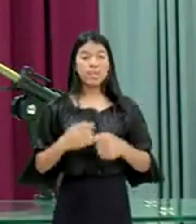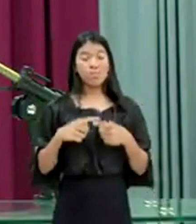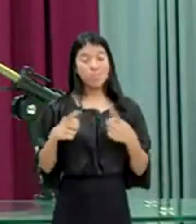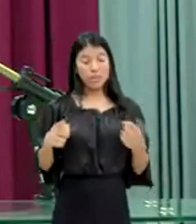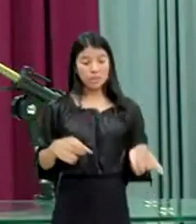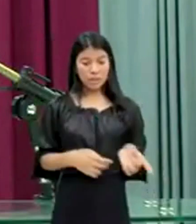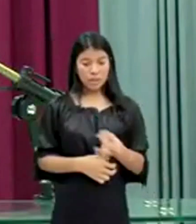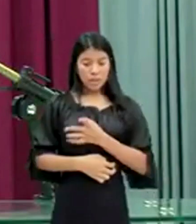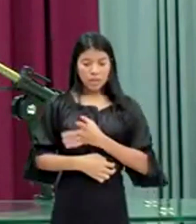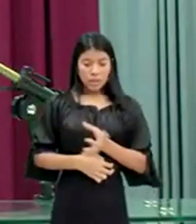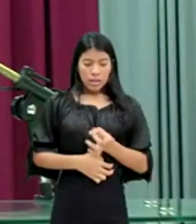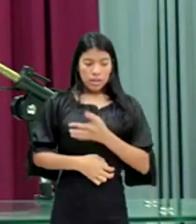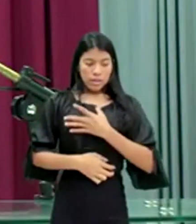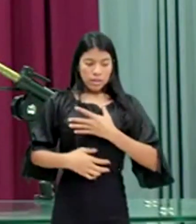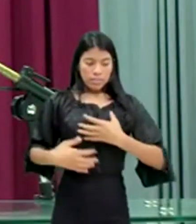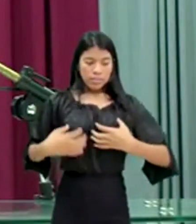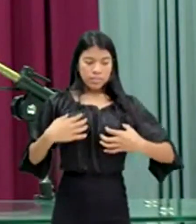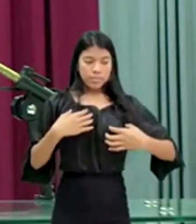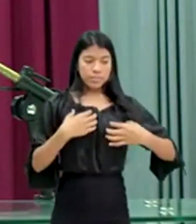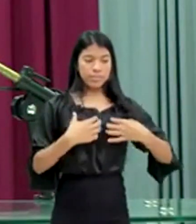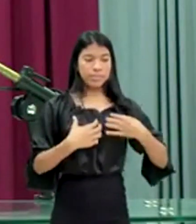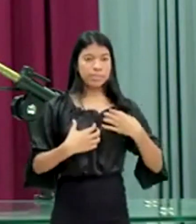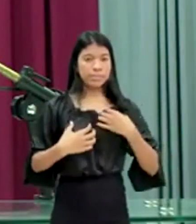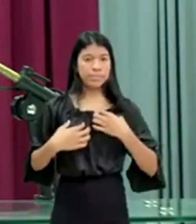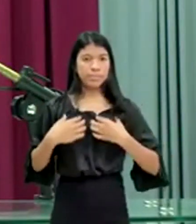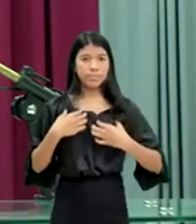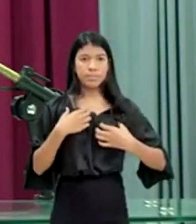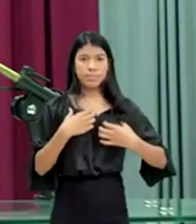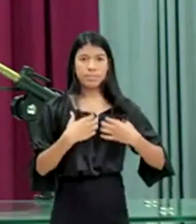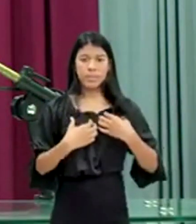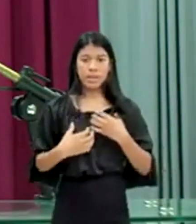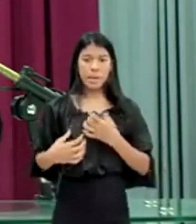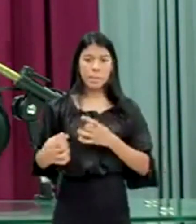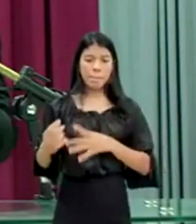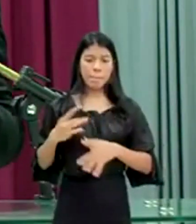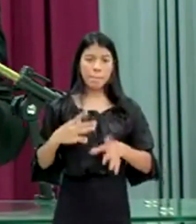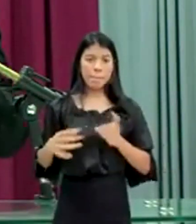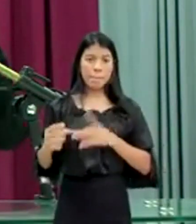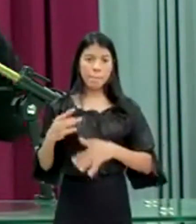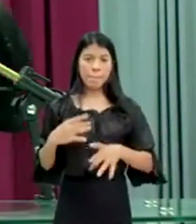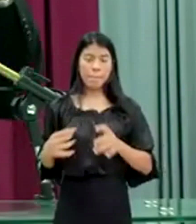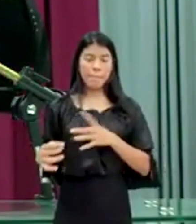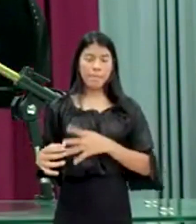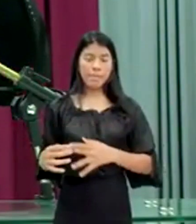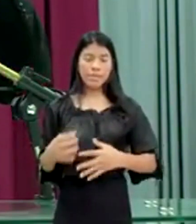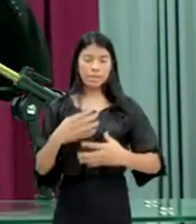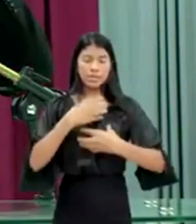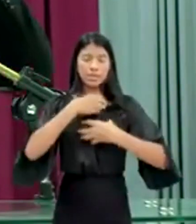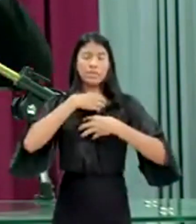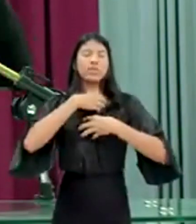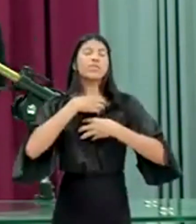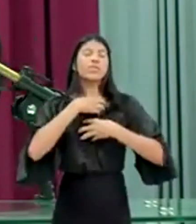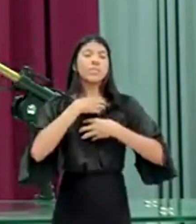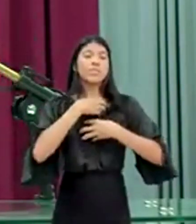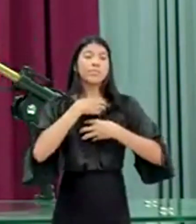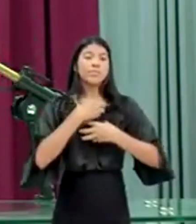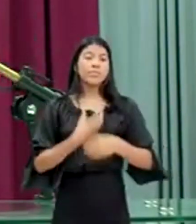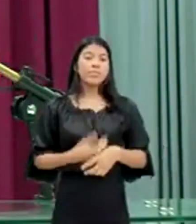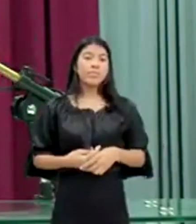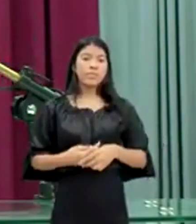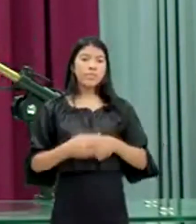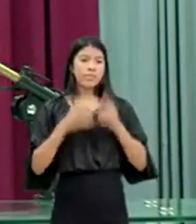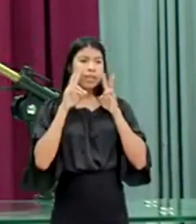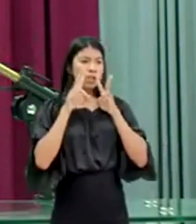o pavor, né? O pânico faz com que a gente enxergue o problema ainda maior.